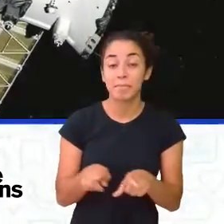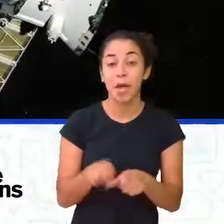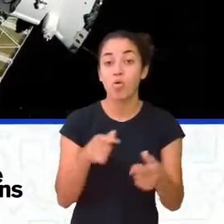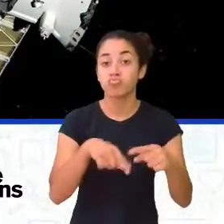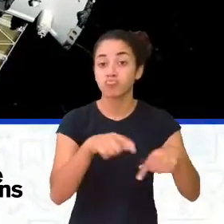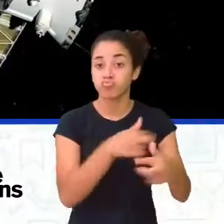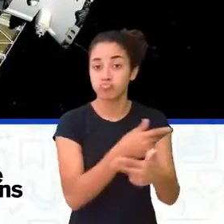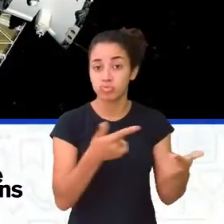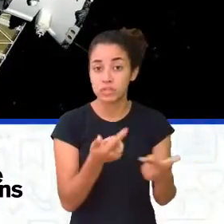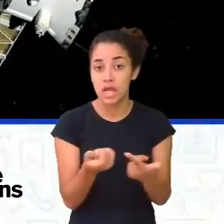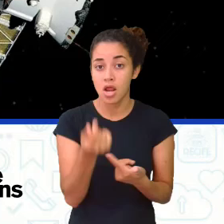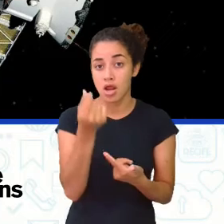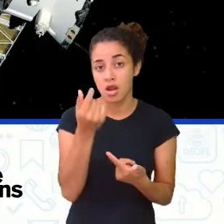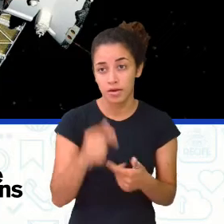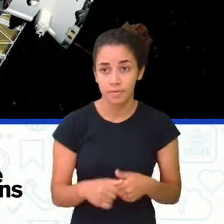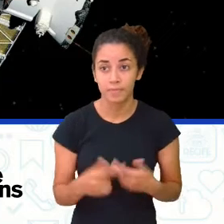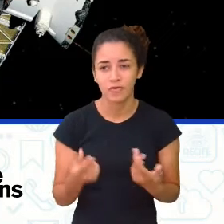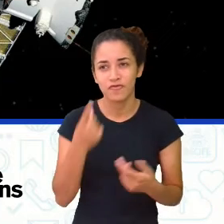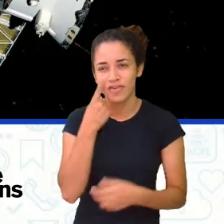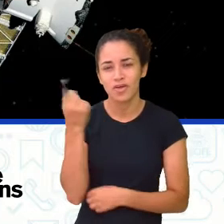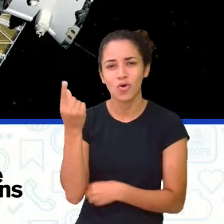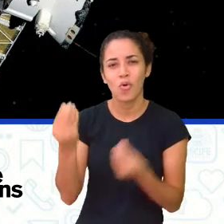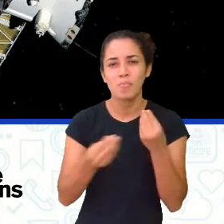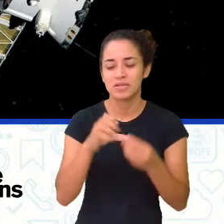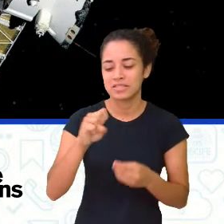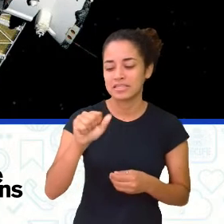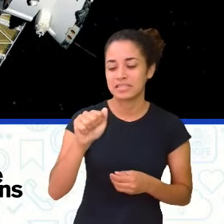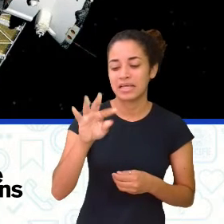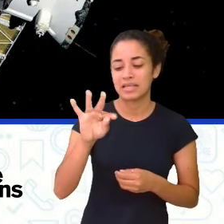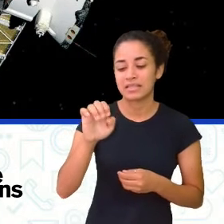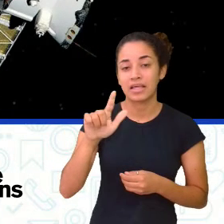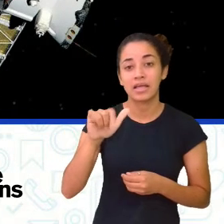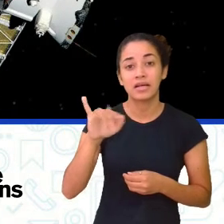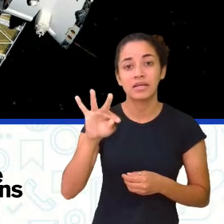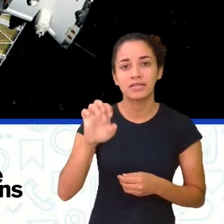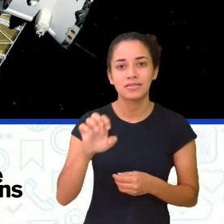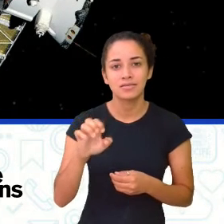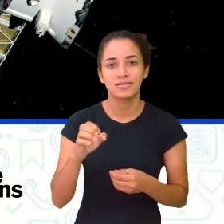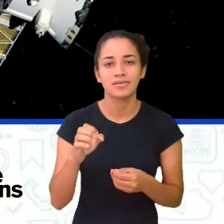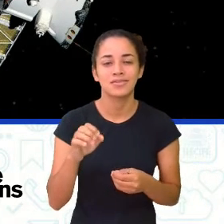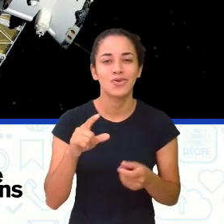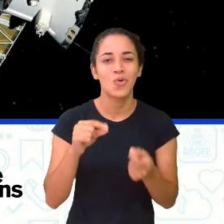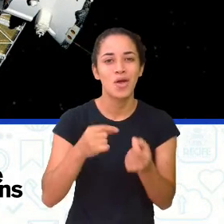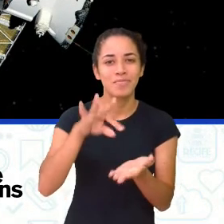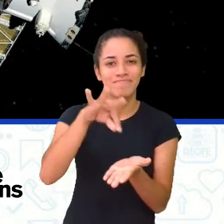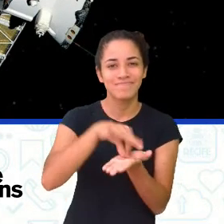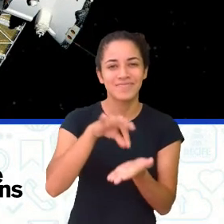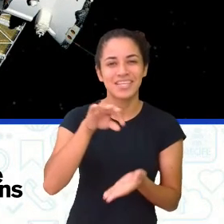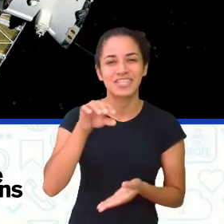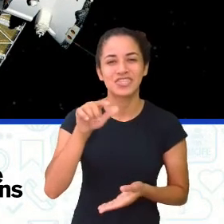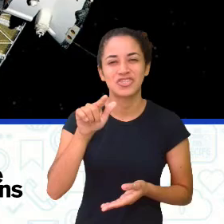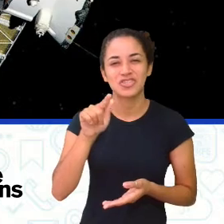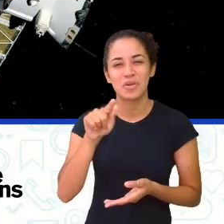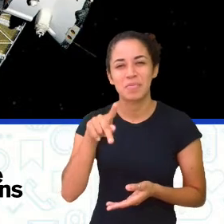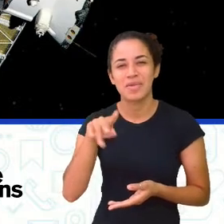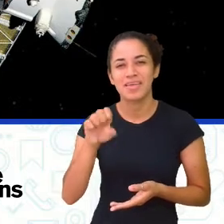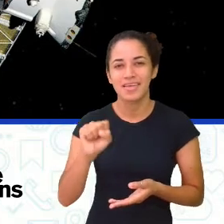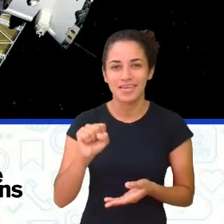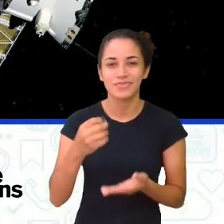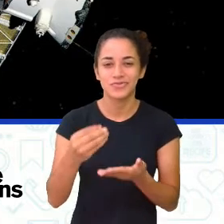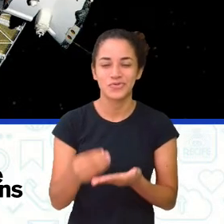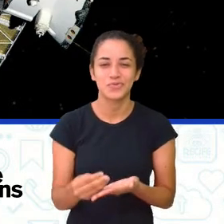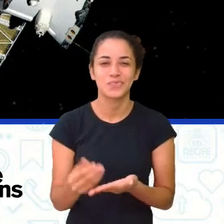capitais. Olha aí o satélite, não o que é o GPS, não o que é hoje a gente pegar aquele aplicativo que ajuda a